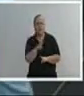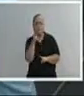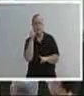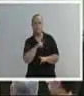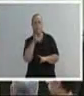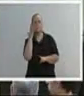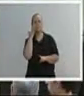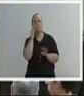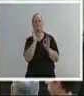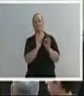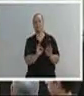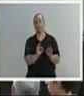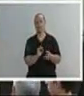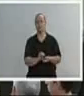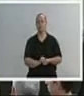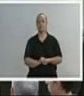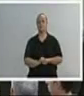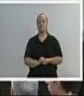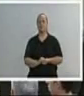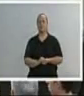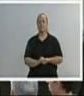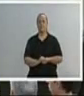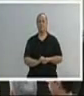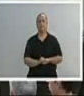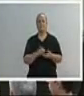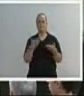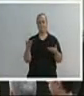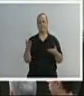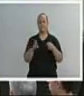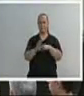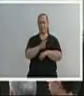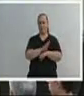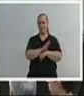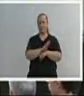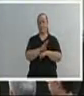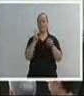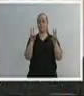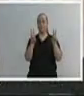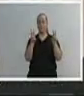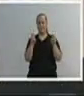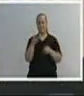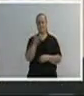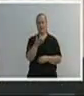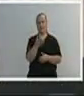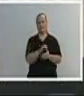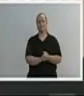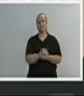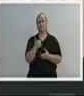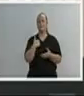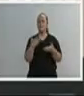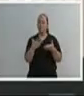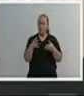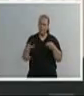obrigado, vereador. Maior prazer, Ivan. Passo a palavra. Zeca, Vossa Excelência, sempre com temas pontuais, me permite contribuir com o